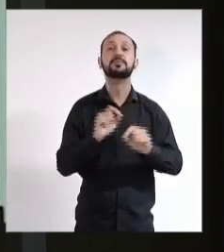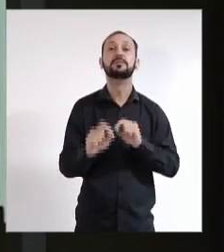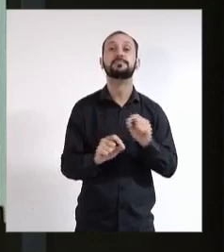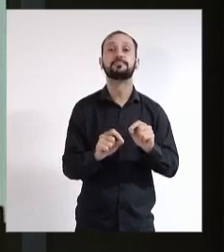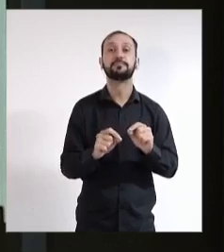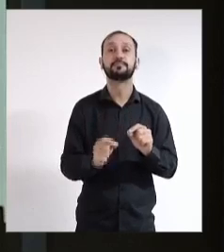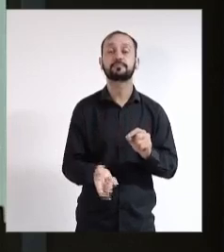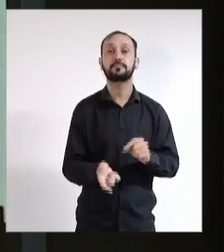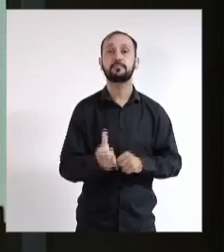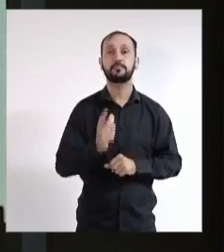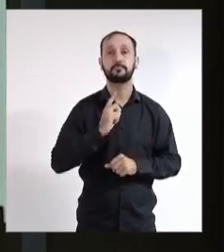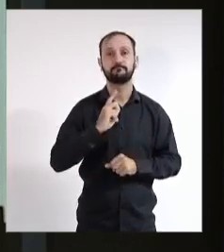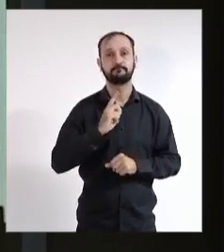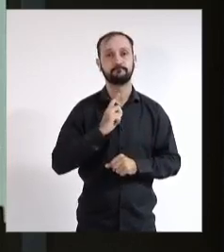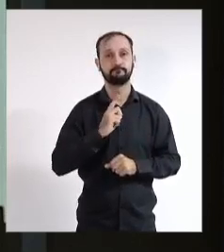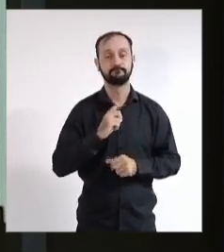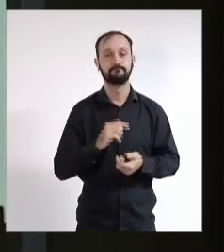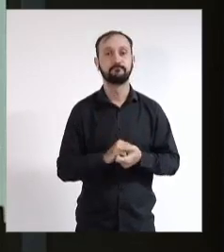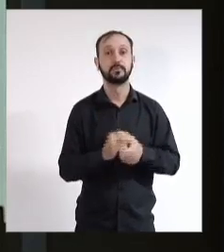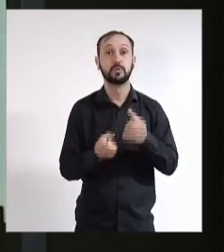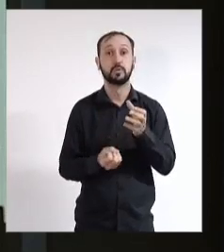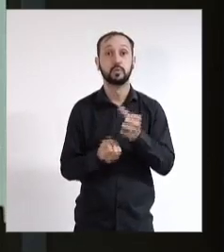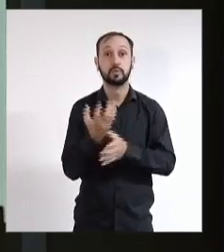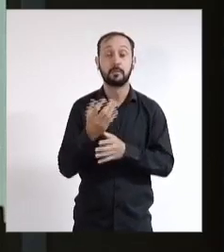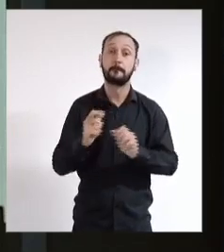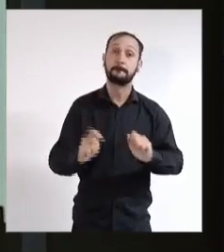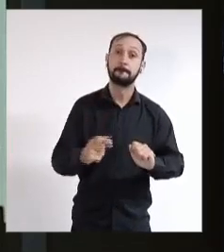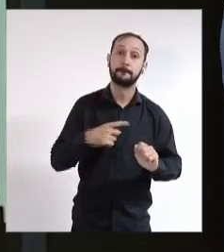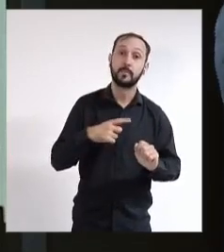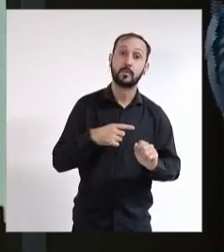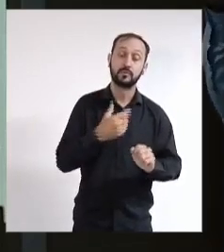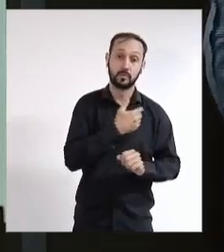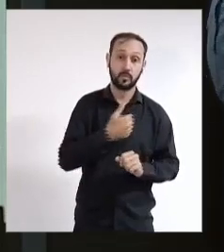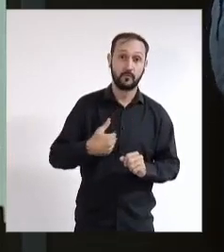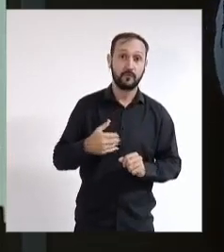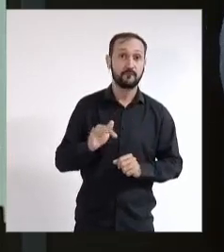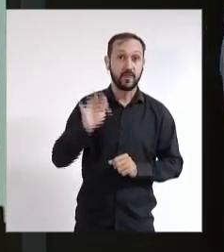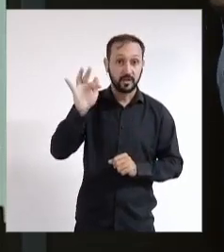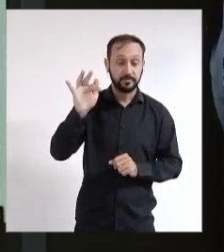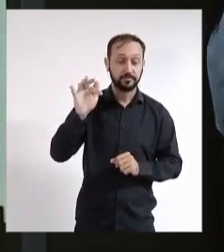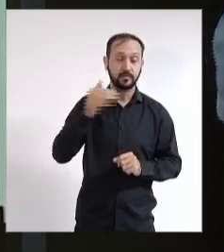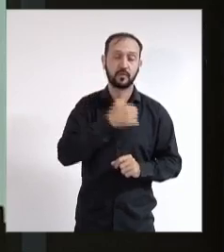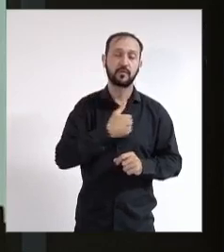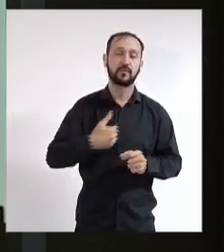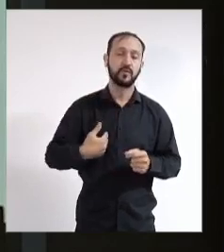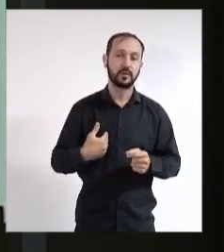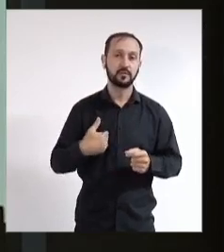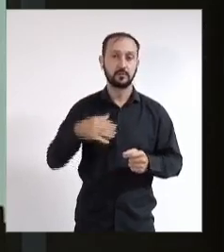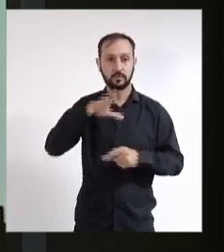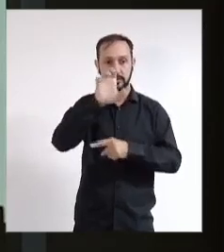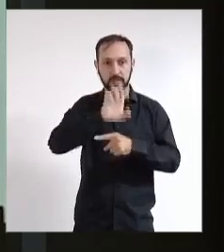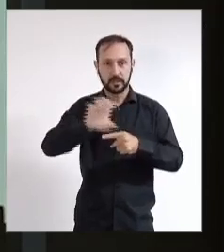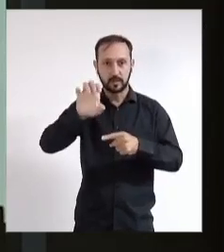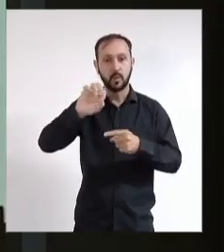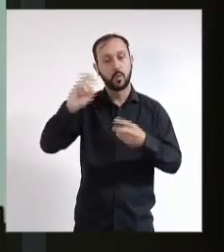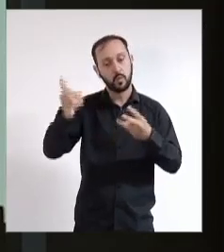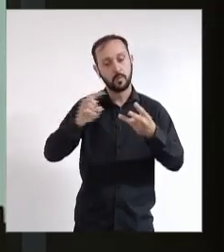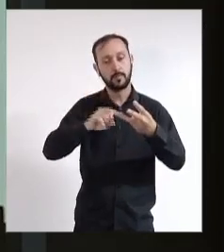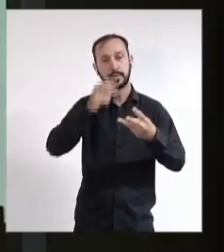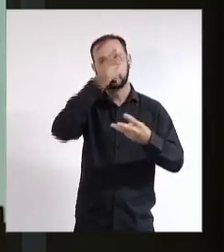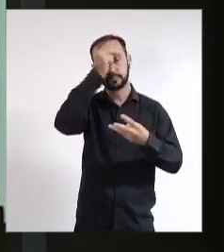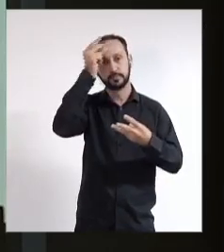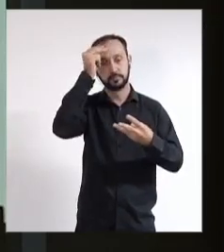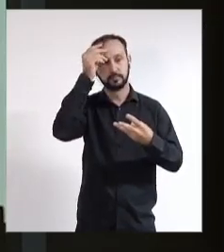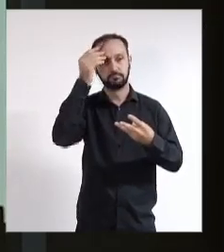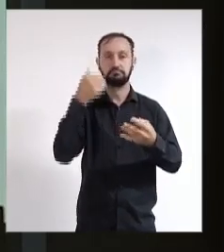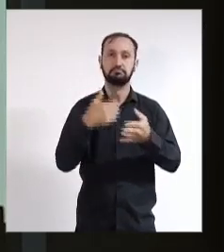existem acho que foram instituídas sejam elas pelo governo federal para o governo estadual ou pelos municípios então